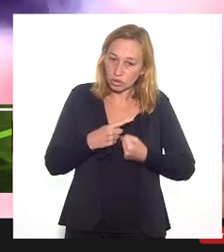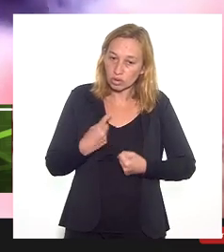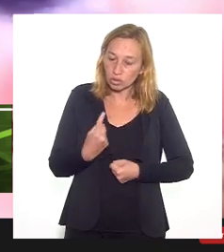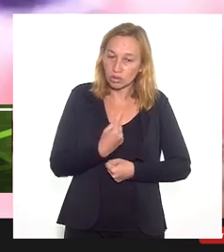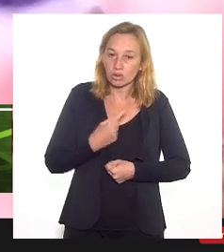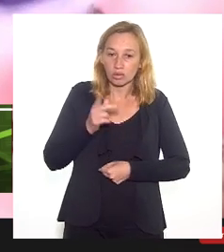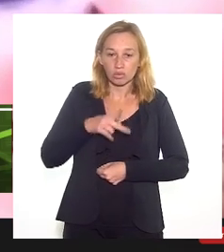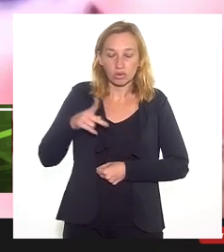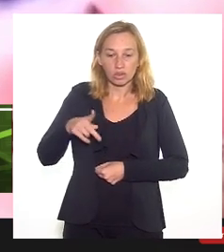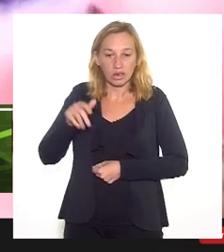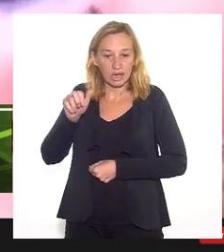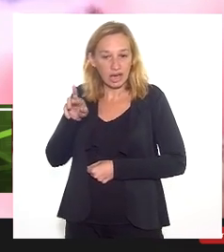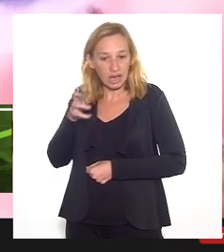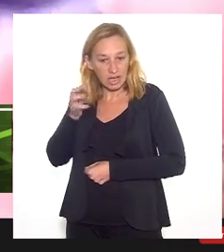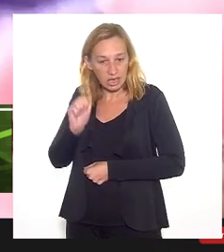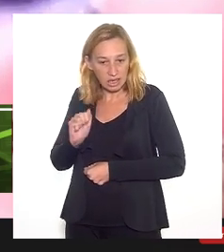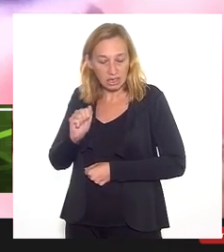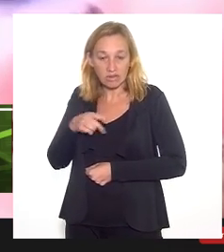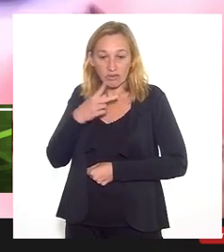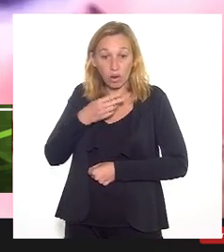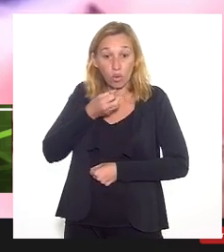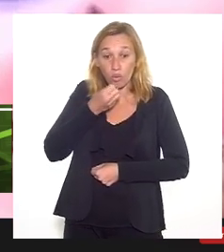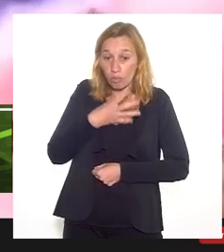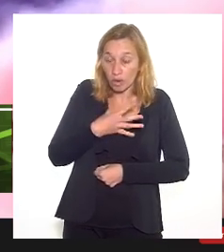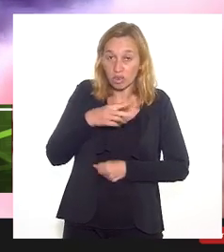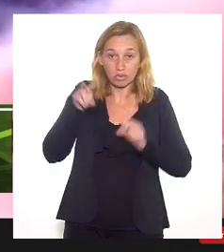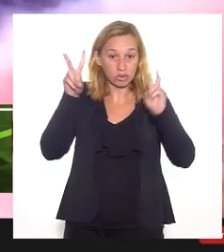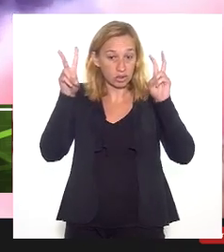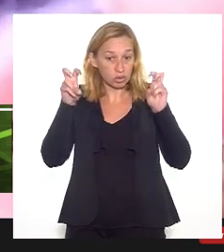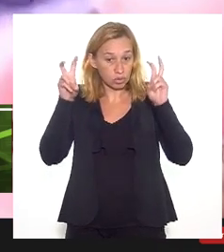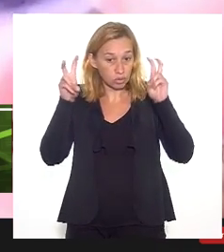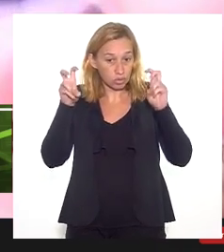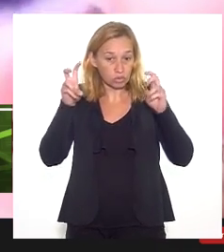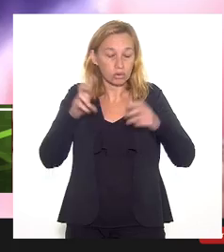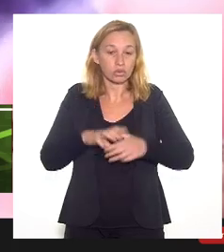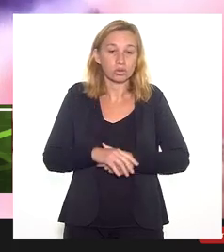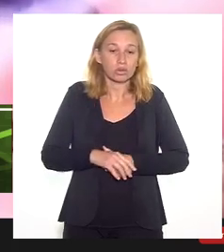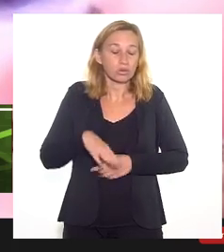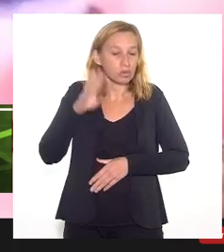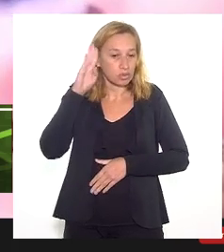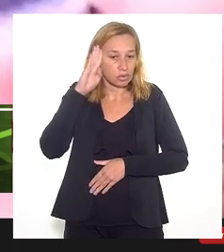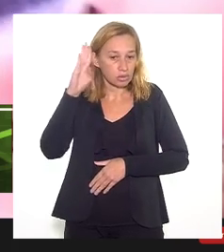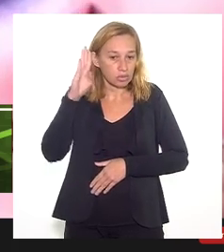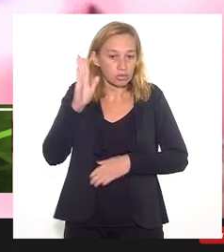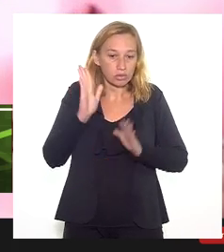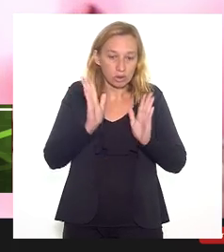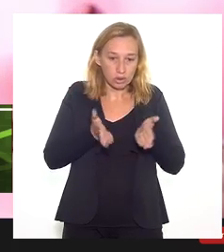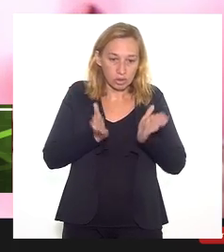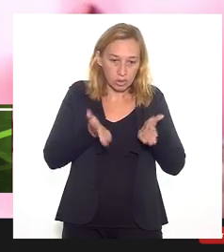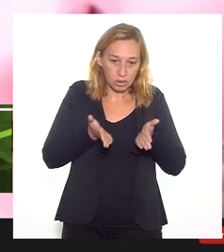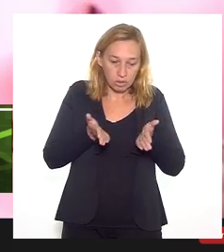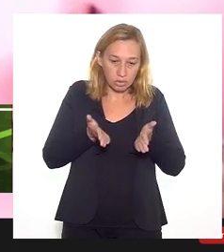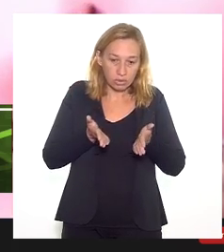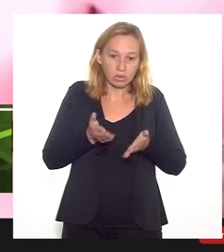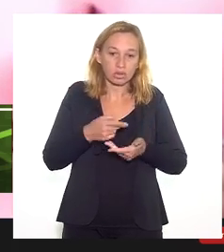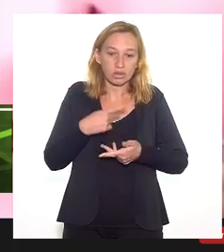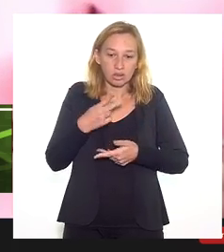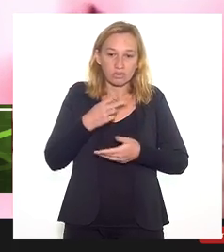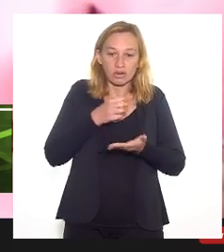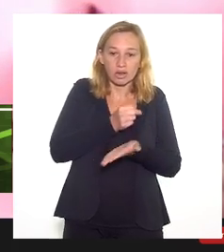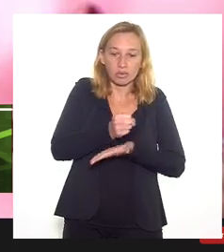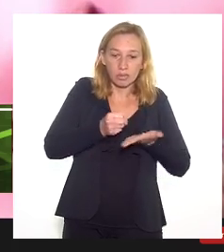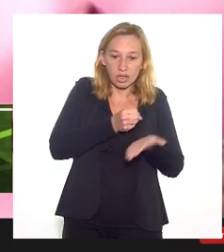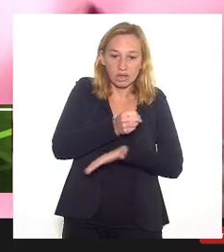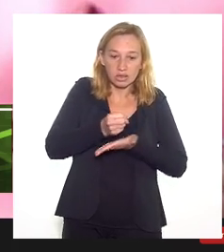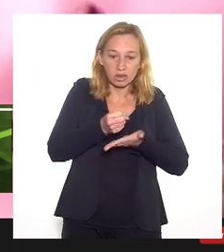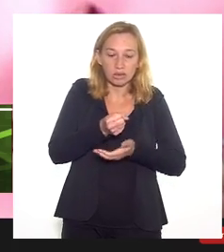Karina colocou muito bem as questões que são fundamentais hoje que dizem respeito basicamente